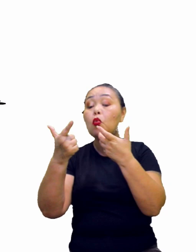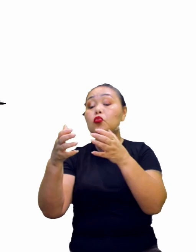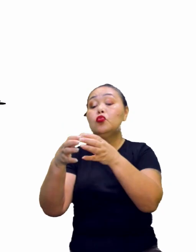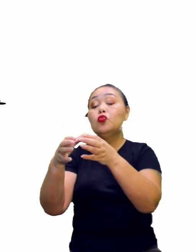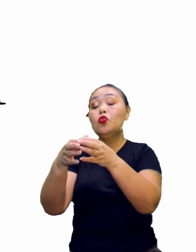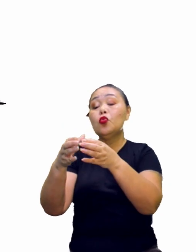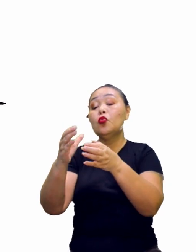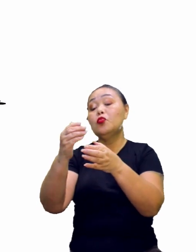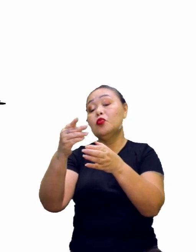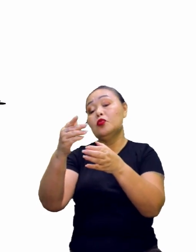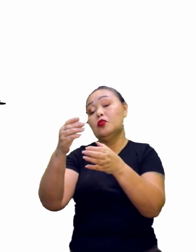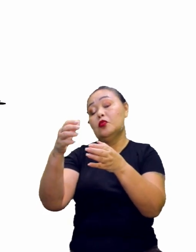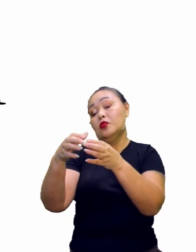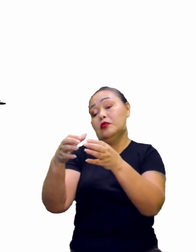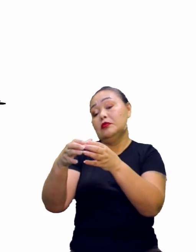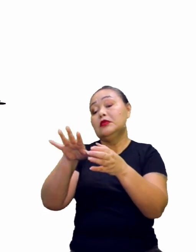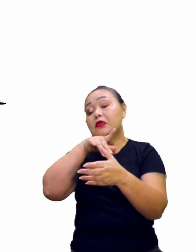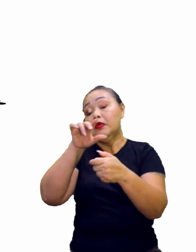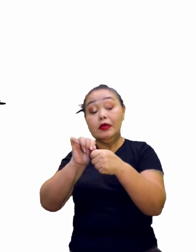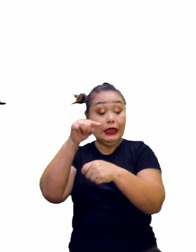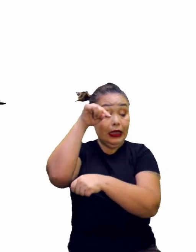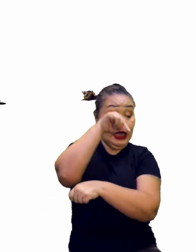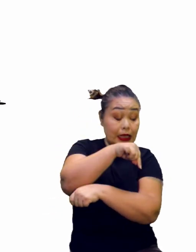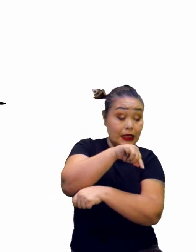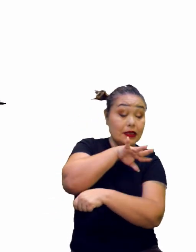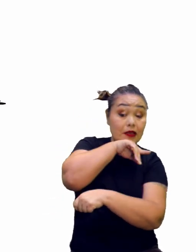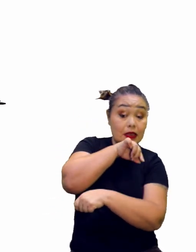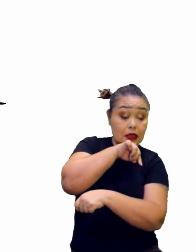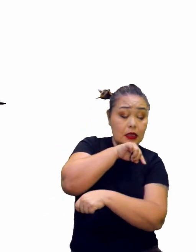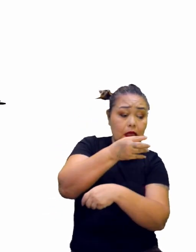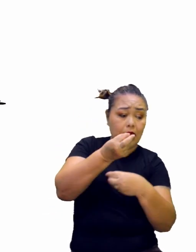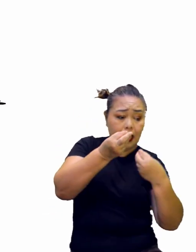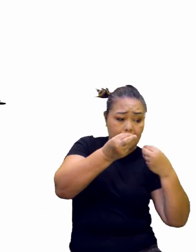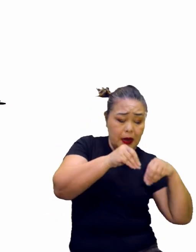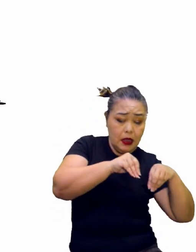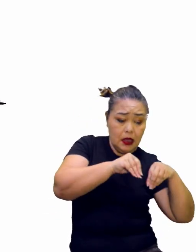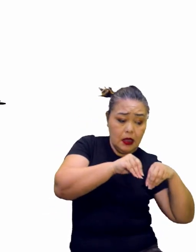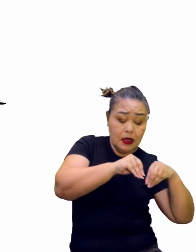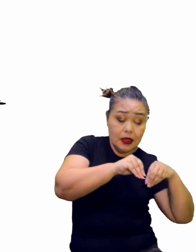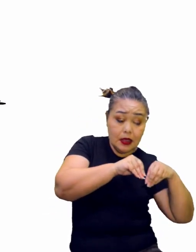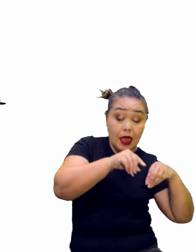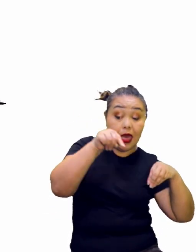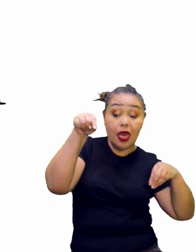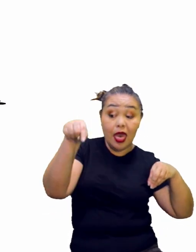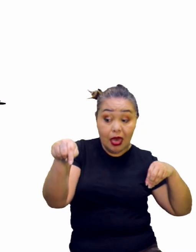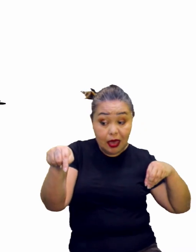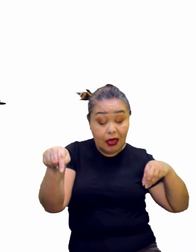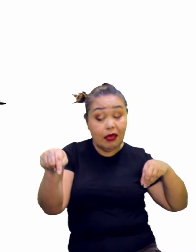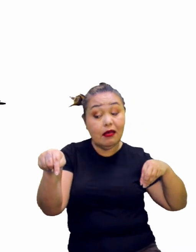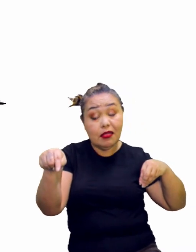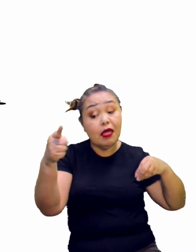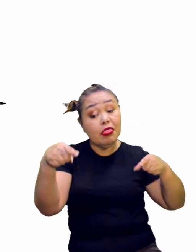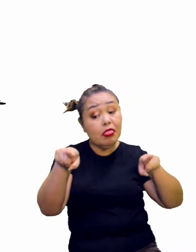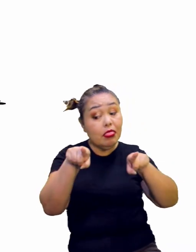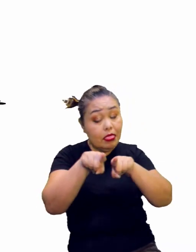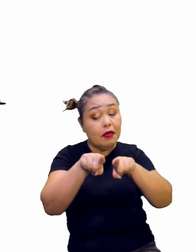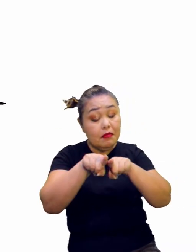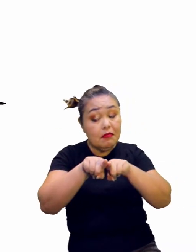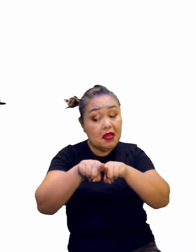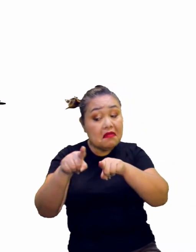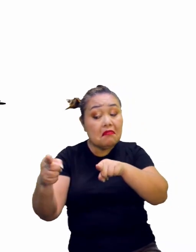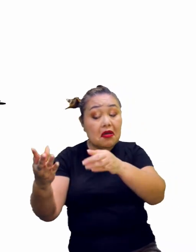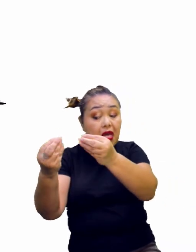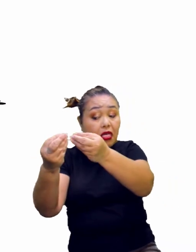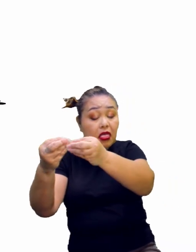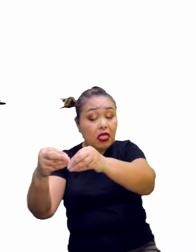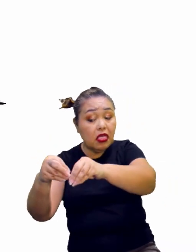aquela espécie sofre algo, ela pode interferir nas atividades de outras espécies quando